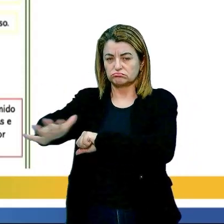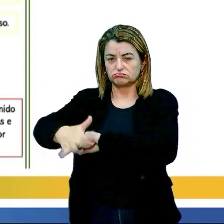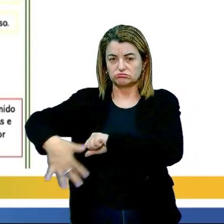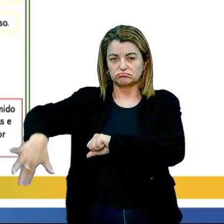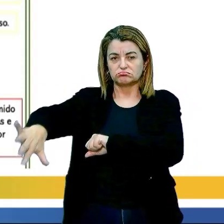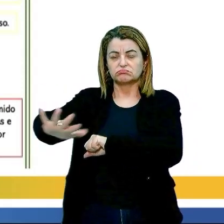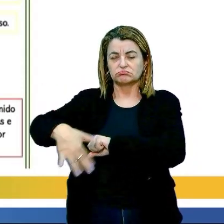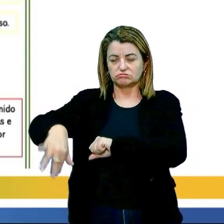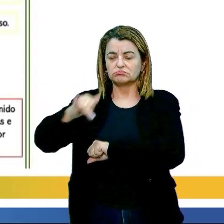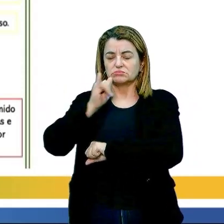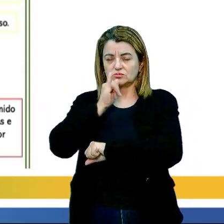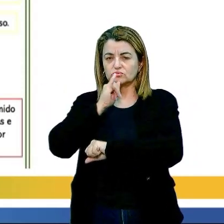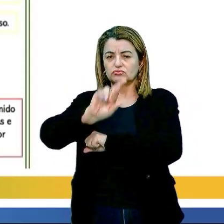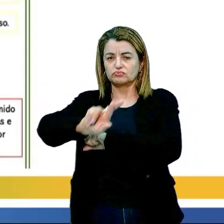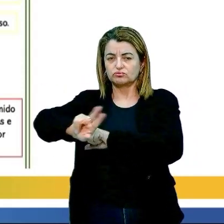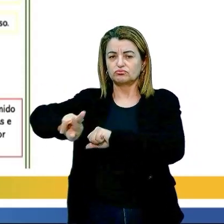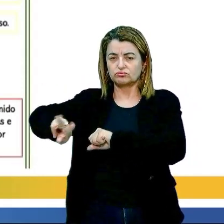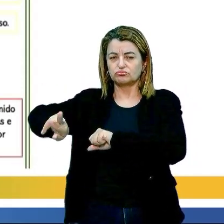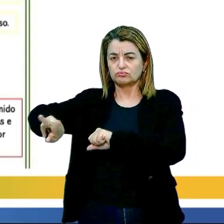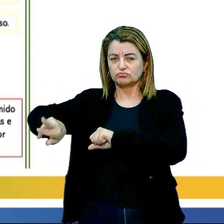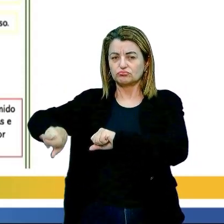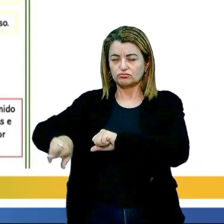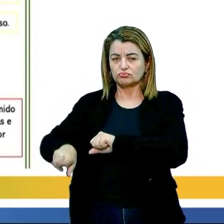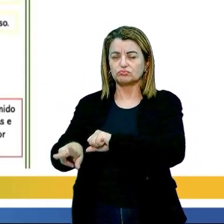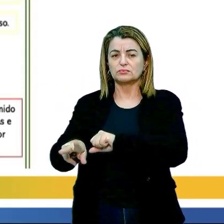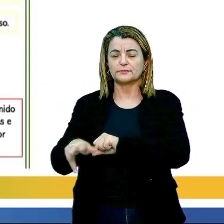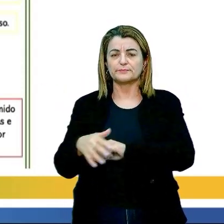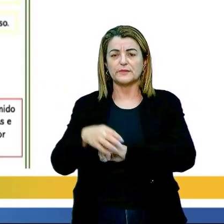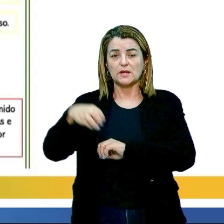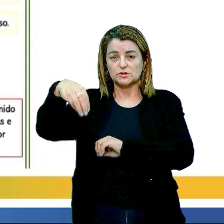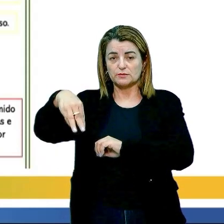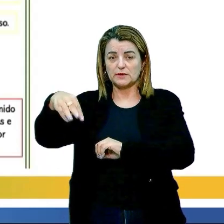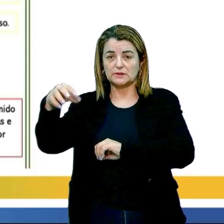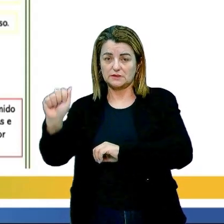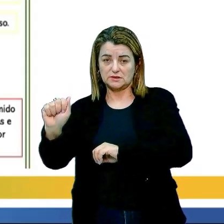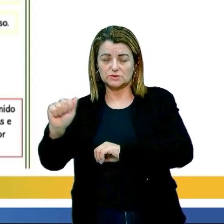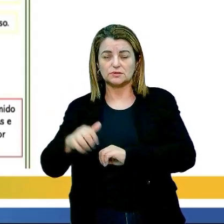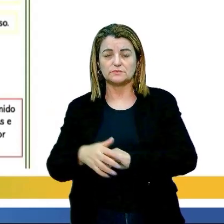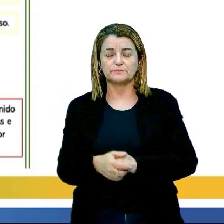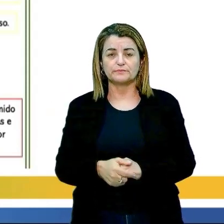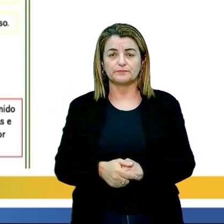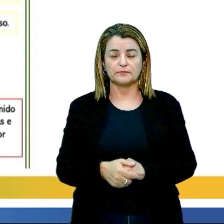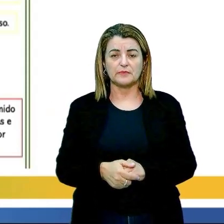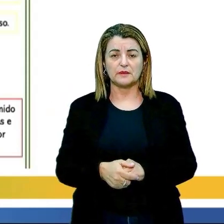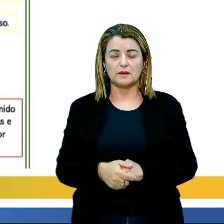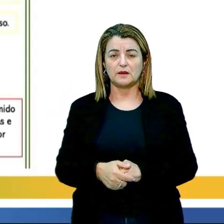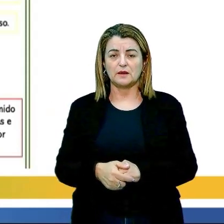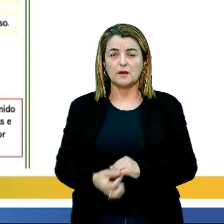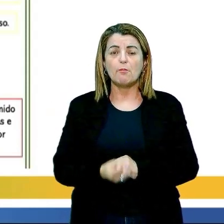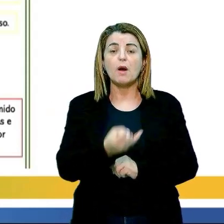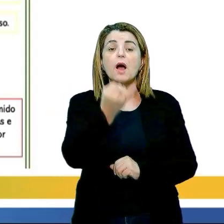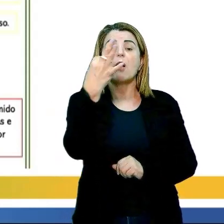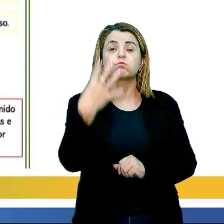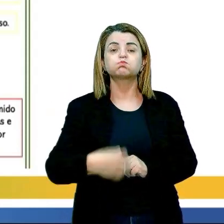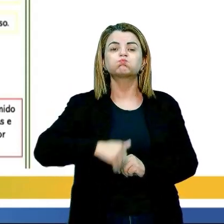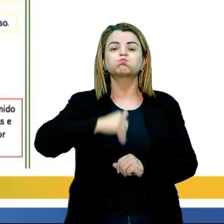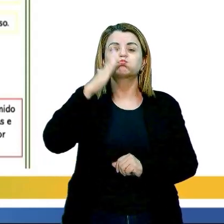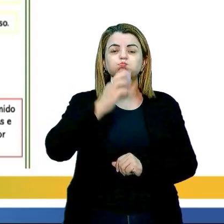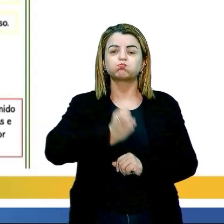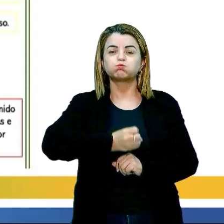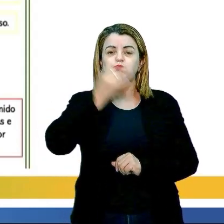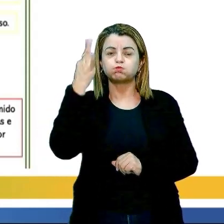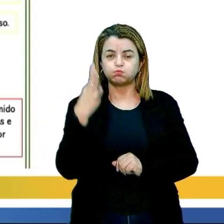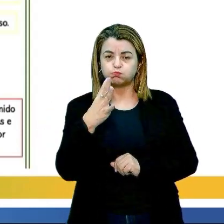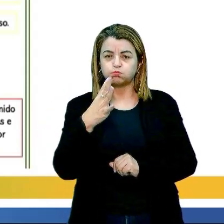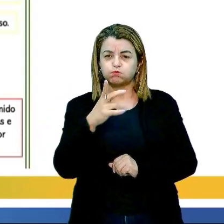Ainda há uma biodiversidade de Mata Atlântica bem alta, ok? A maior quantidade de